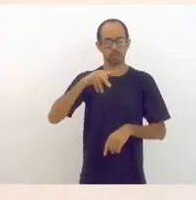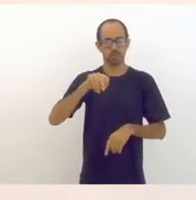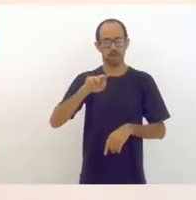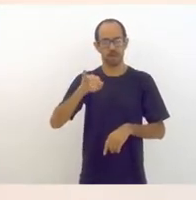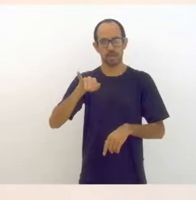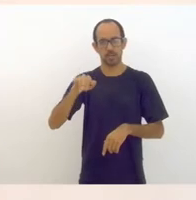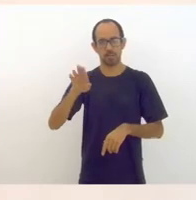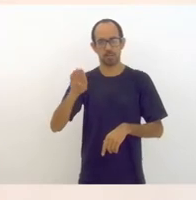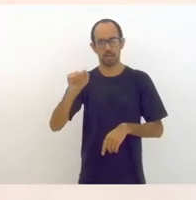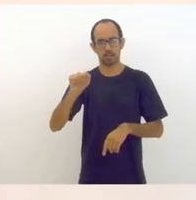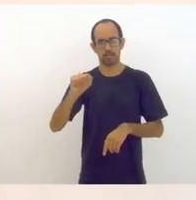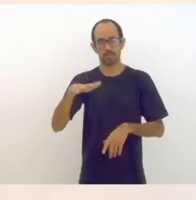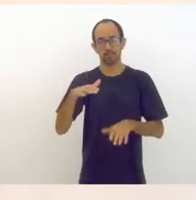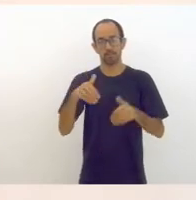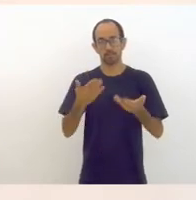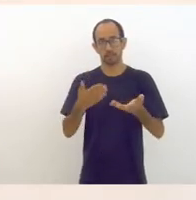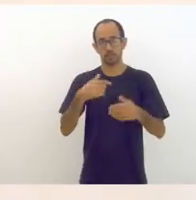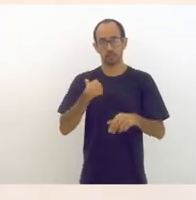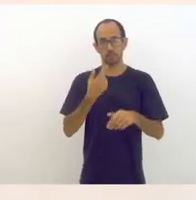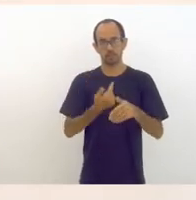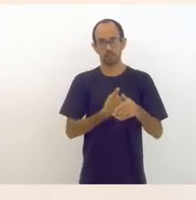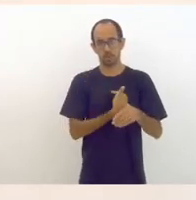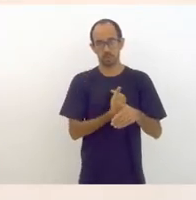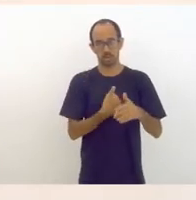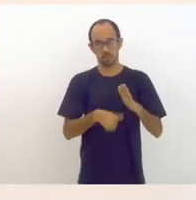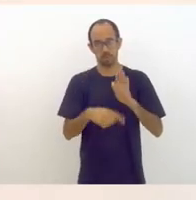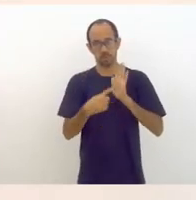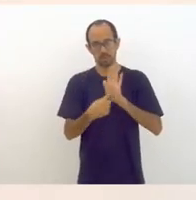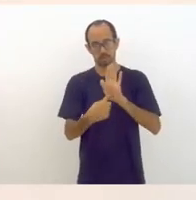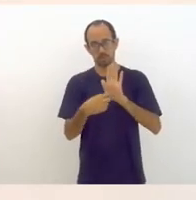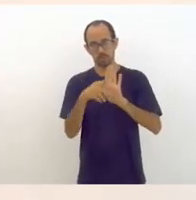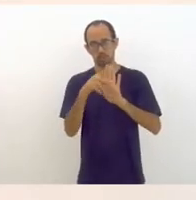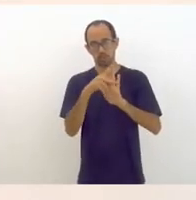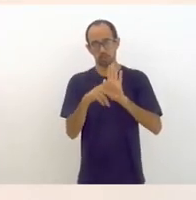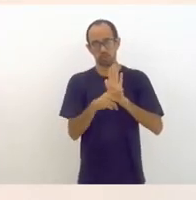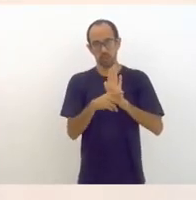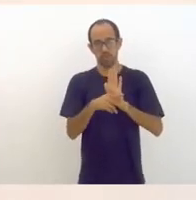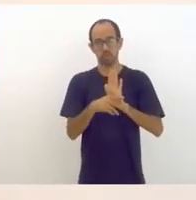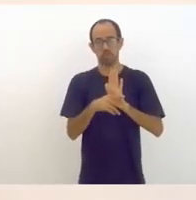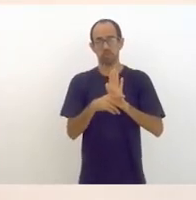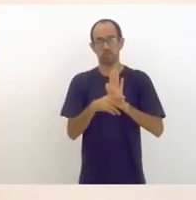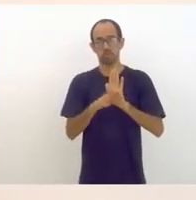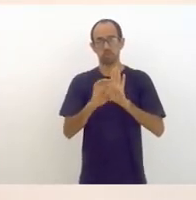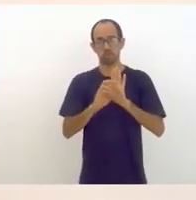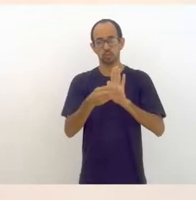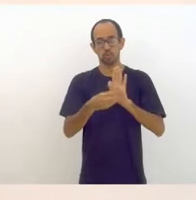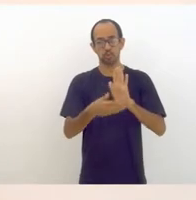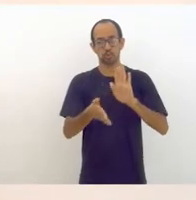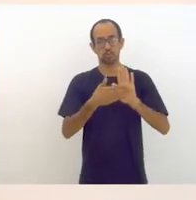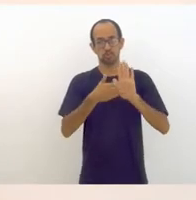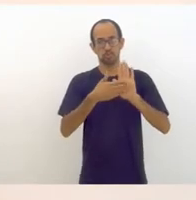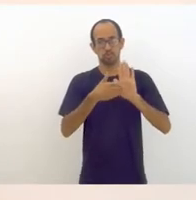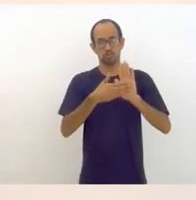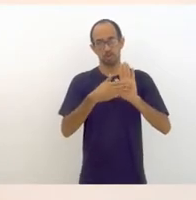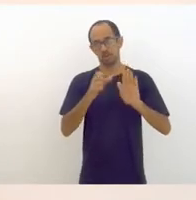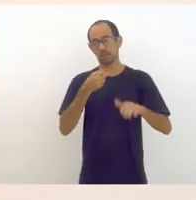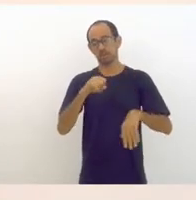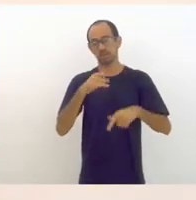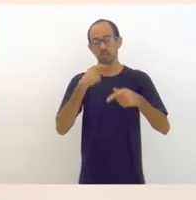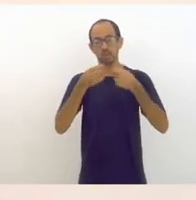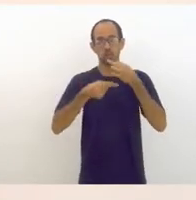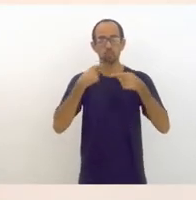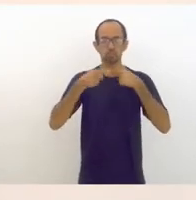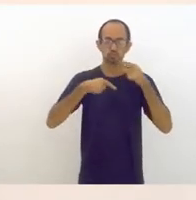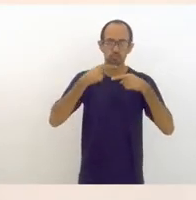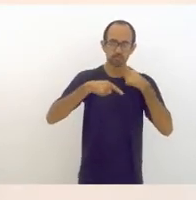projeto a gente apresentou e a gente tem feito isso mesmo. Todas as propostas que têm alguma polêmica, a gente chama a audiência